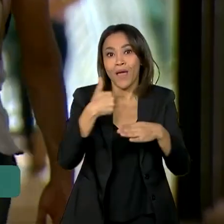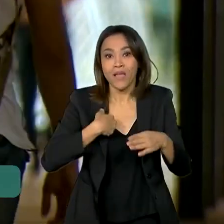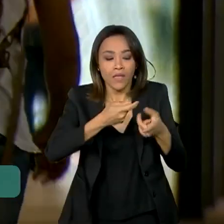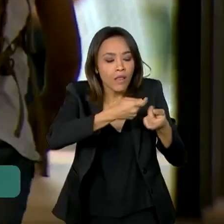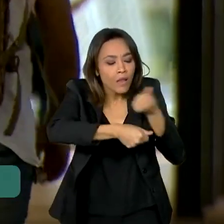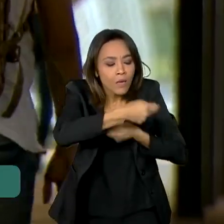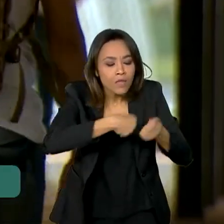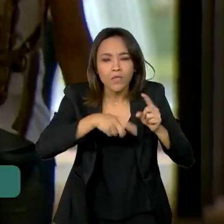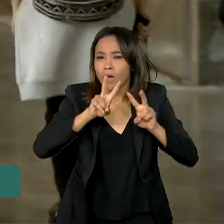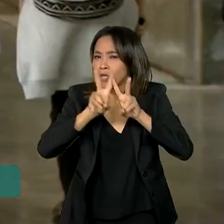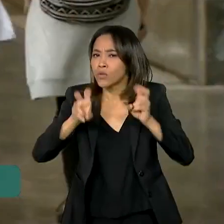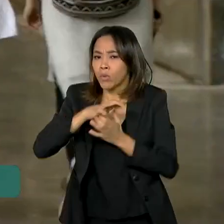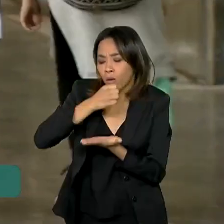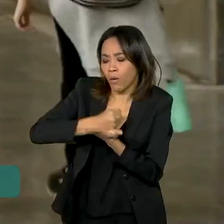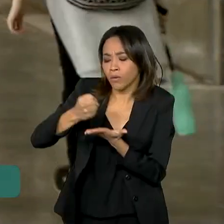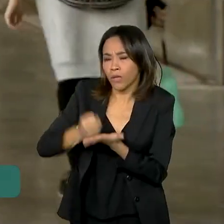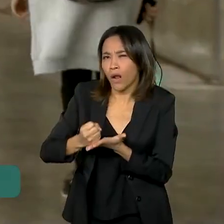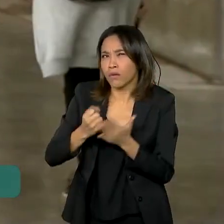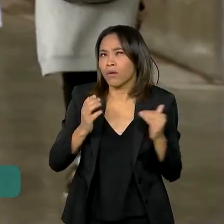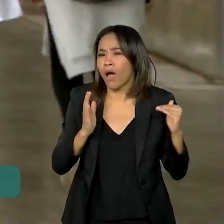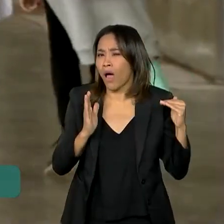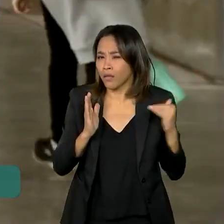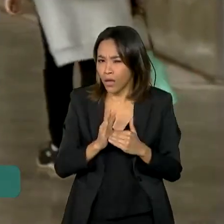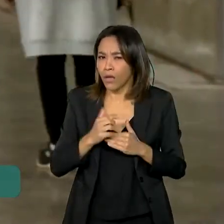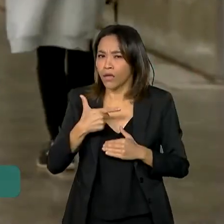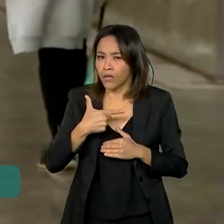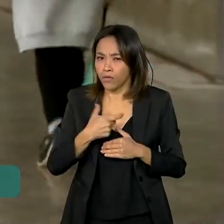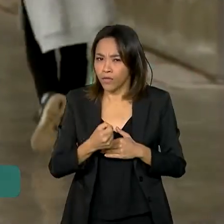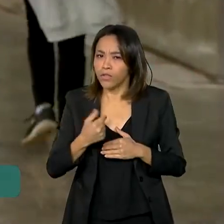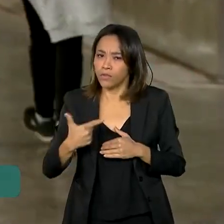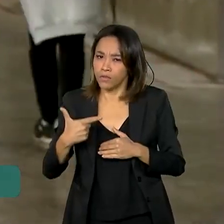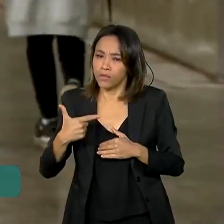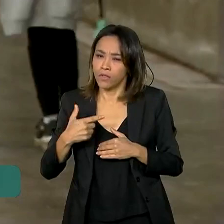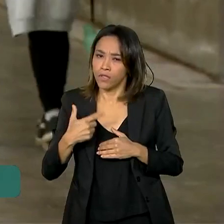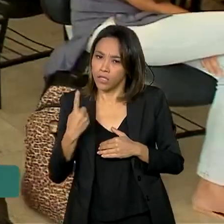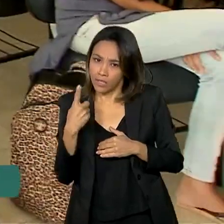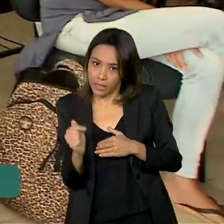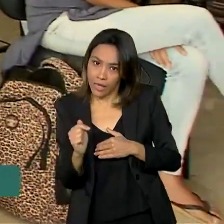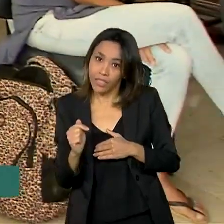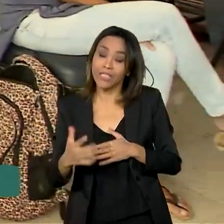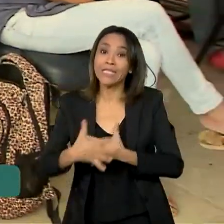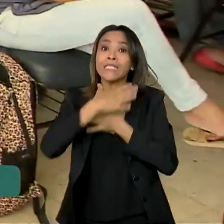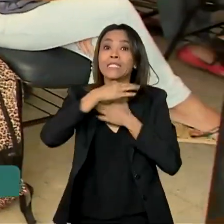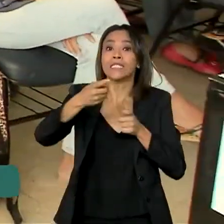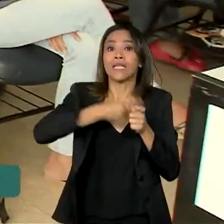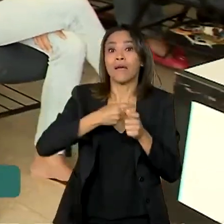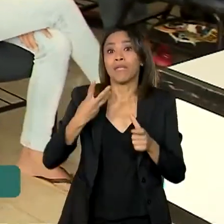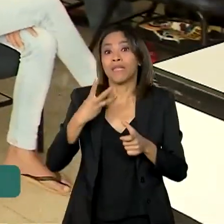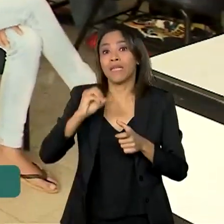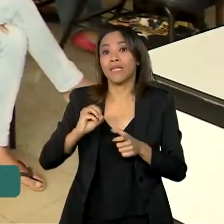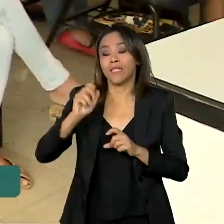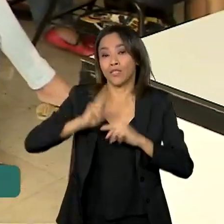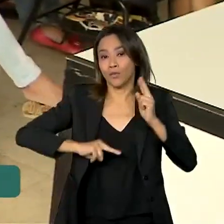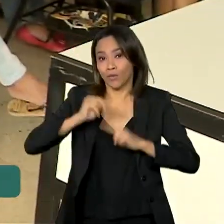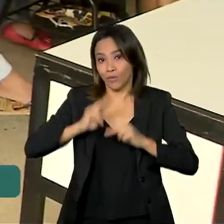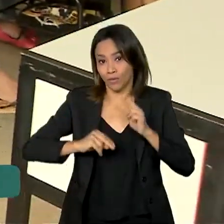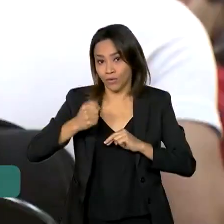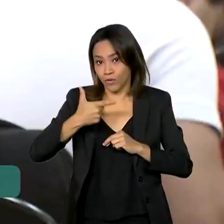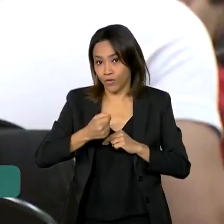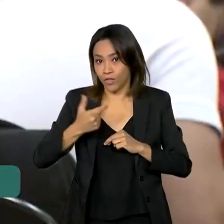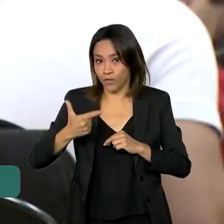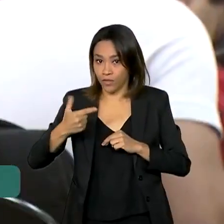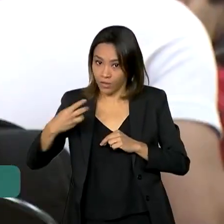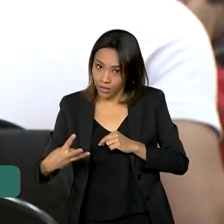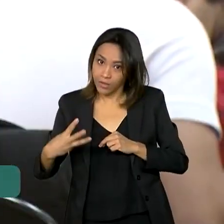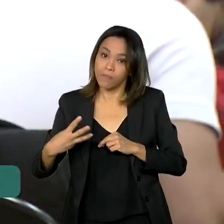referentes aos contratos firmados até 2017 e com débitos em 30 de junho de 2023. De acordo com o